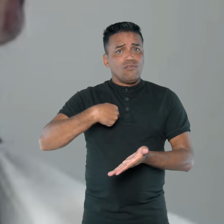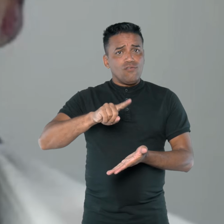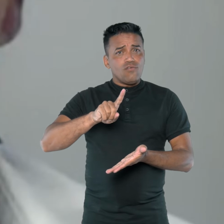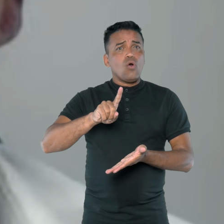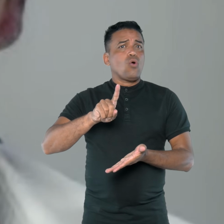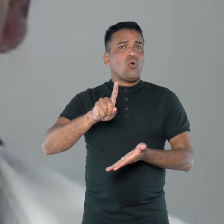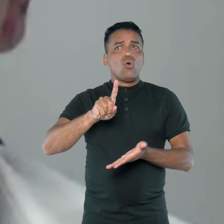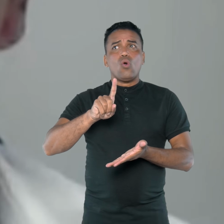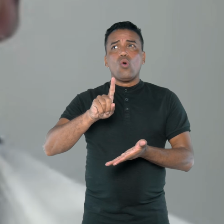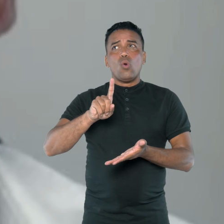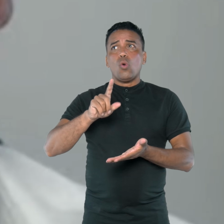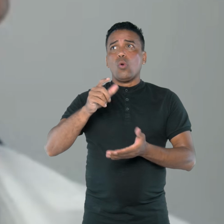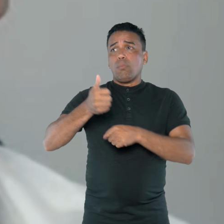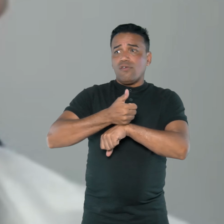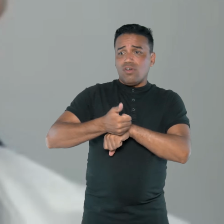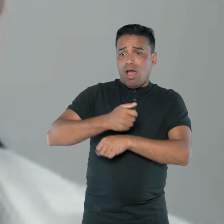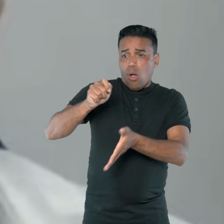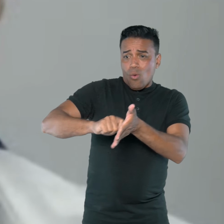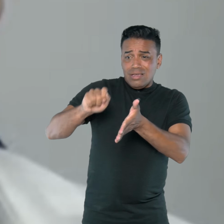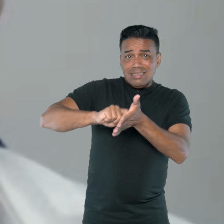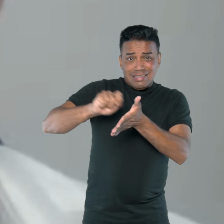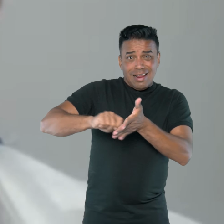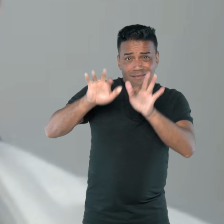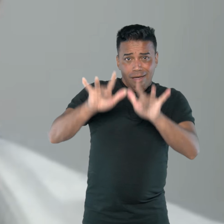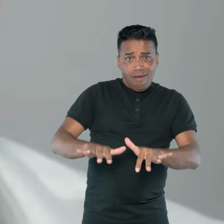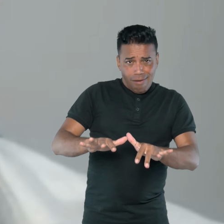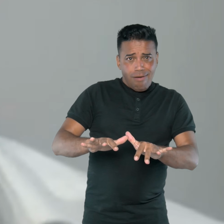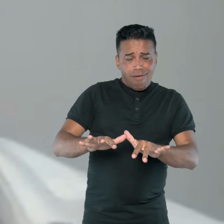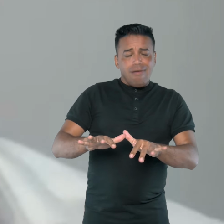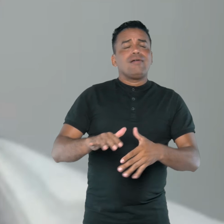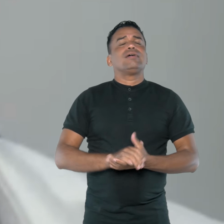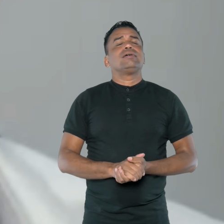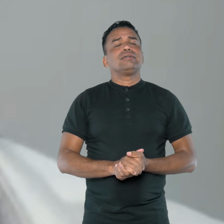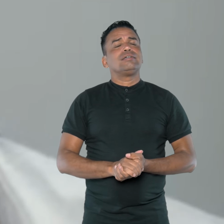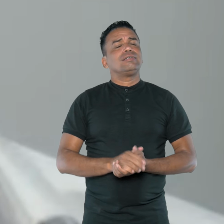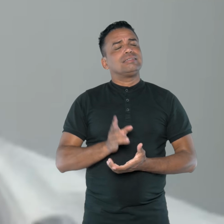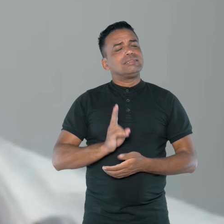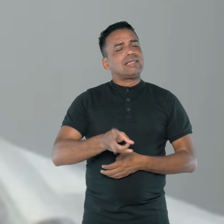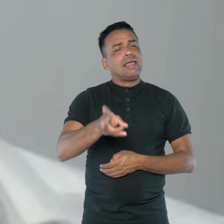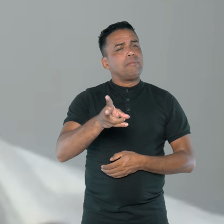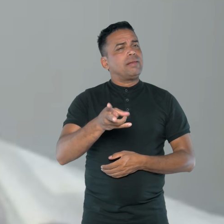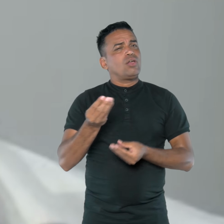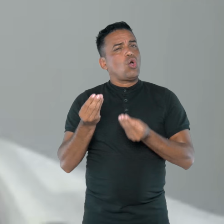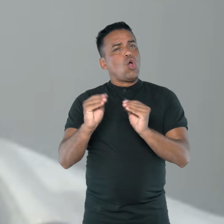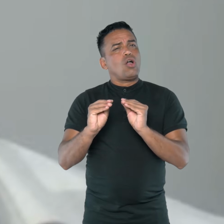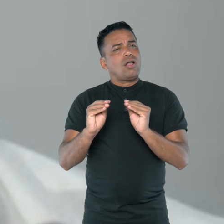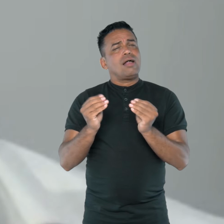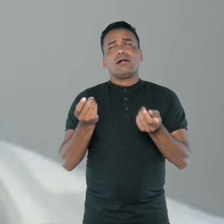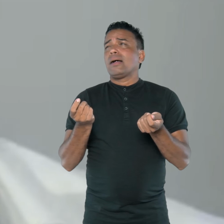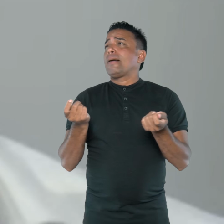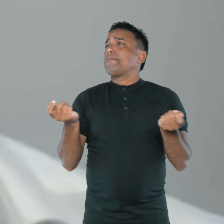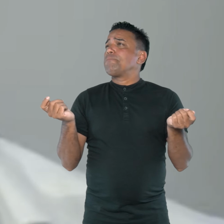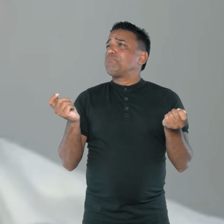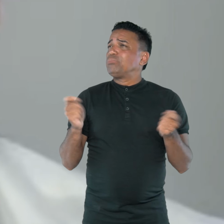né, de escrevê-las, eu procuro sempre estabelecer o máximo possível